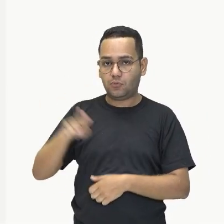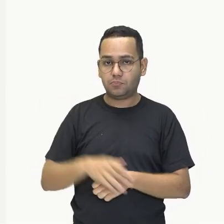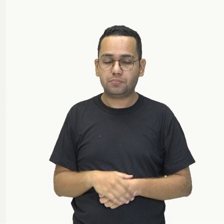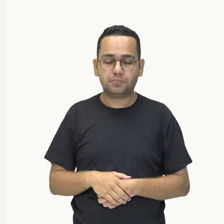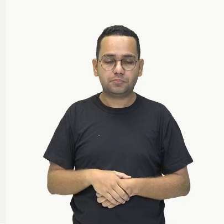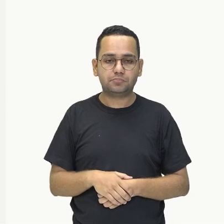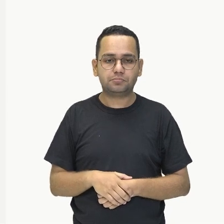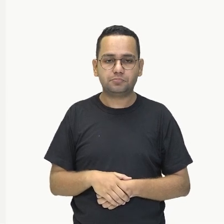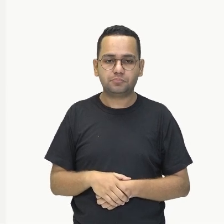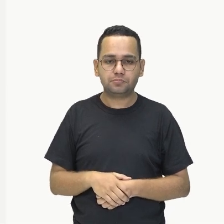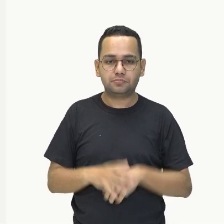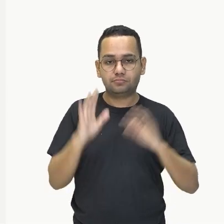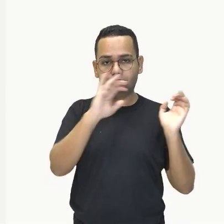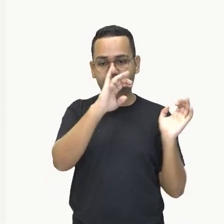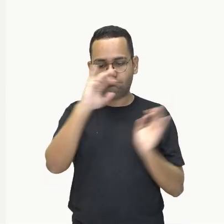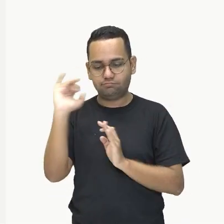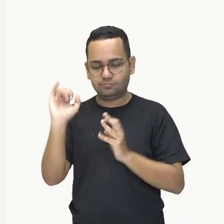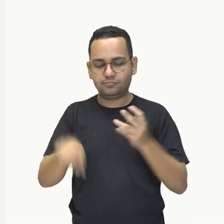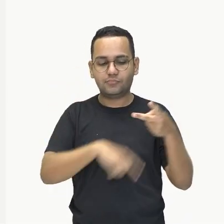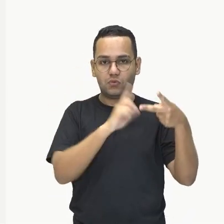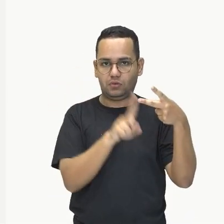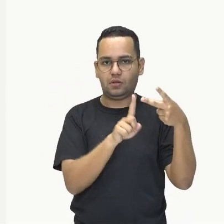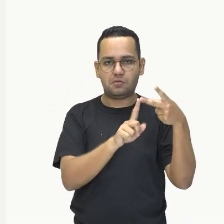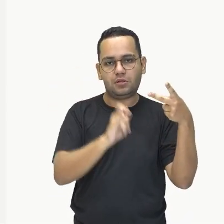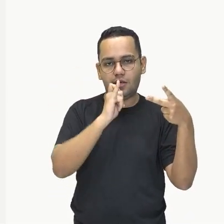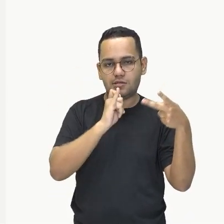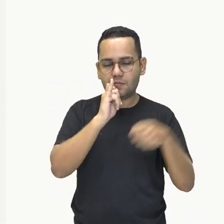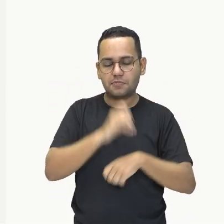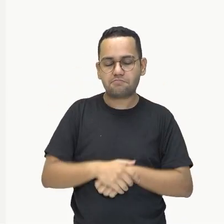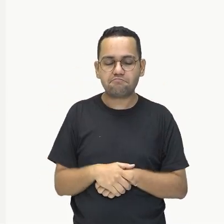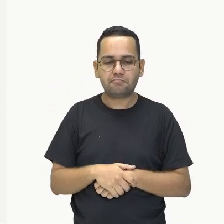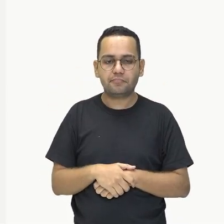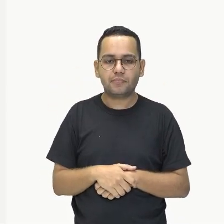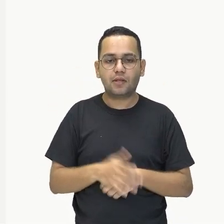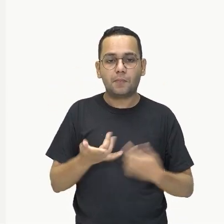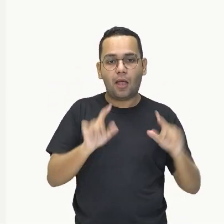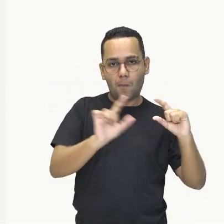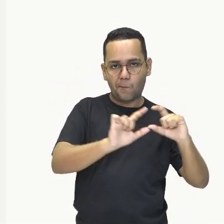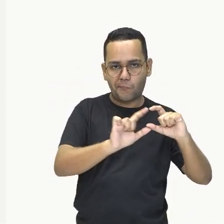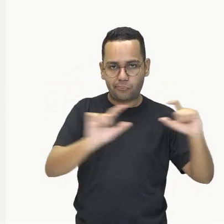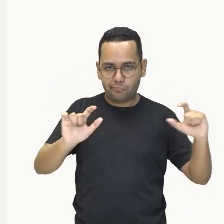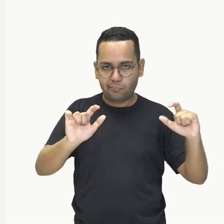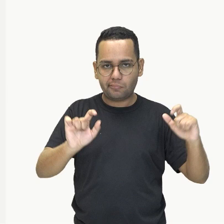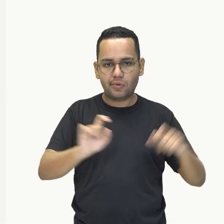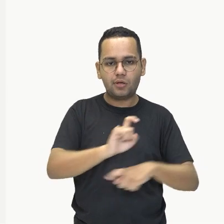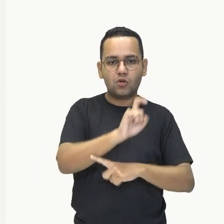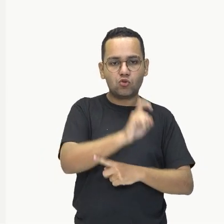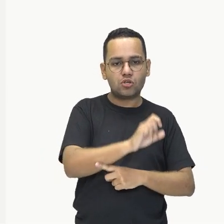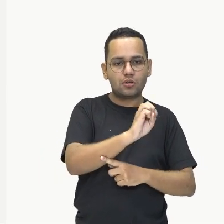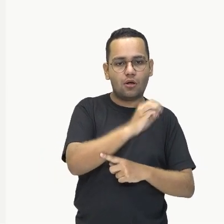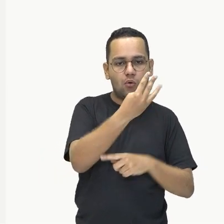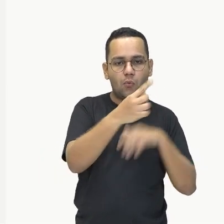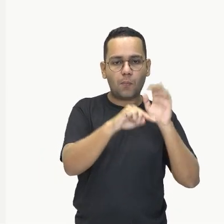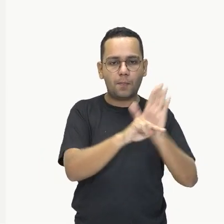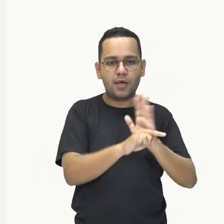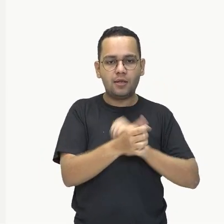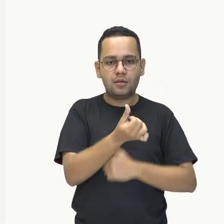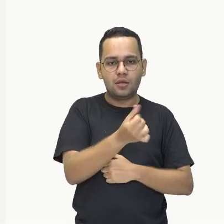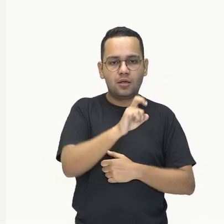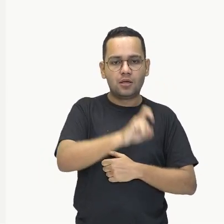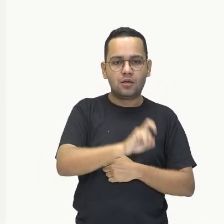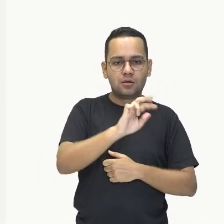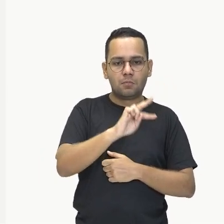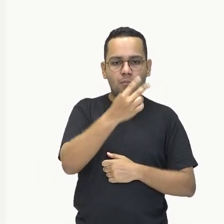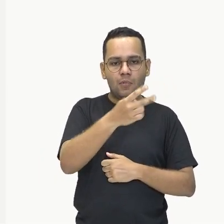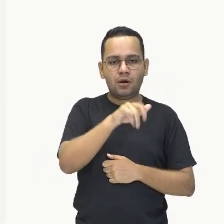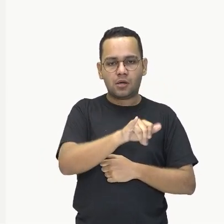Tá? Olha aqui o próximo exemplo. O polinômio x ao cubo menos 6x ao quadrado, y